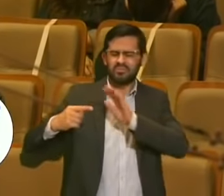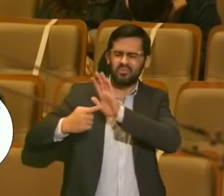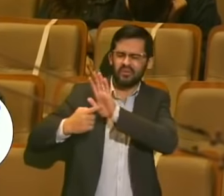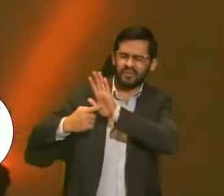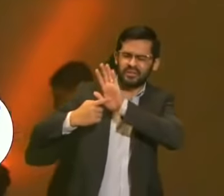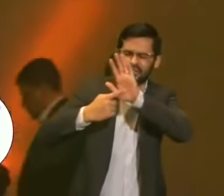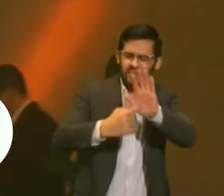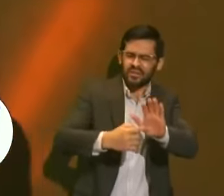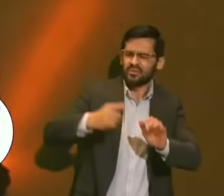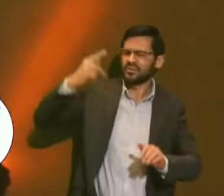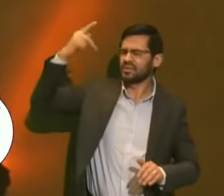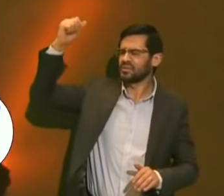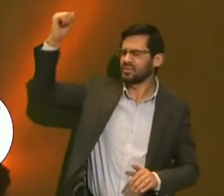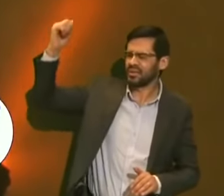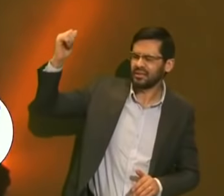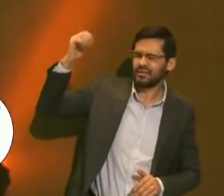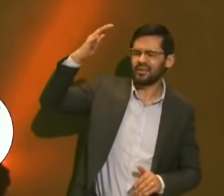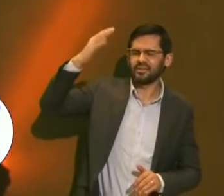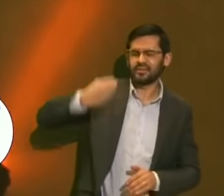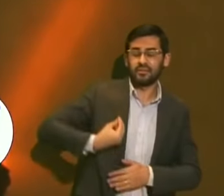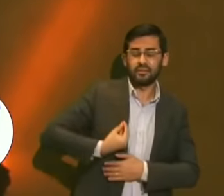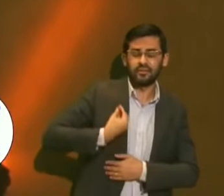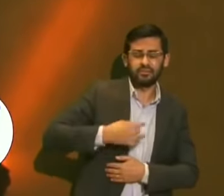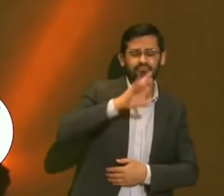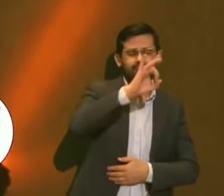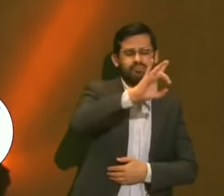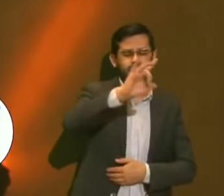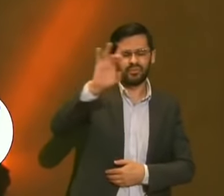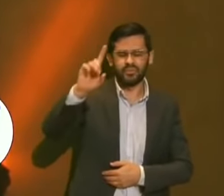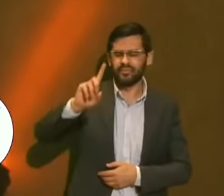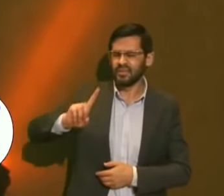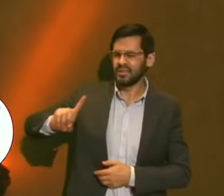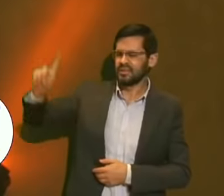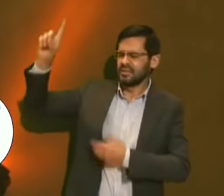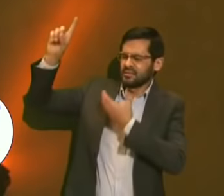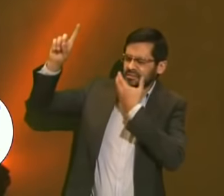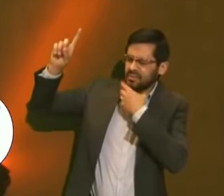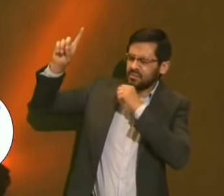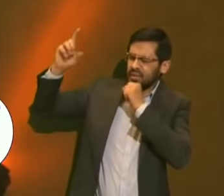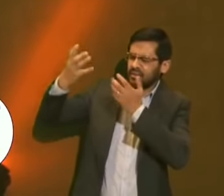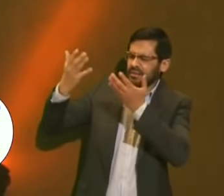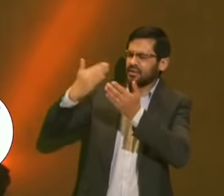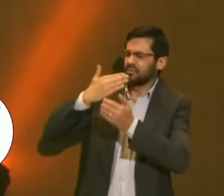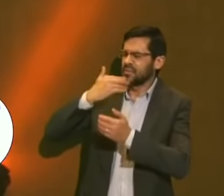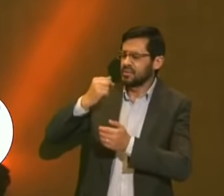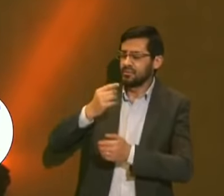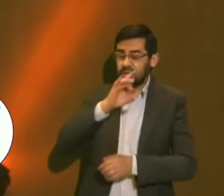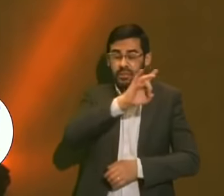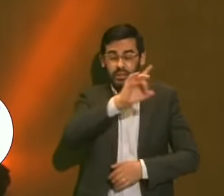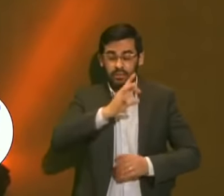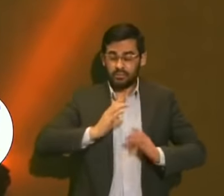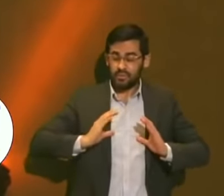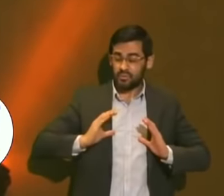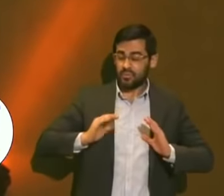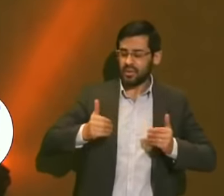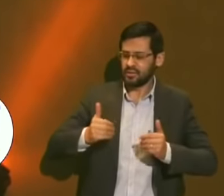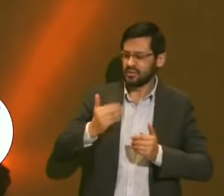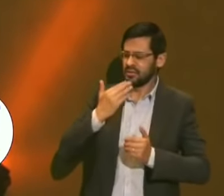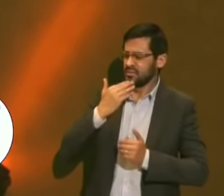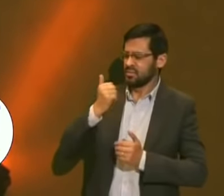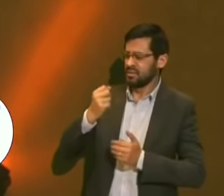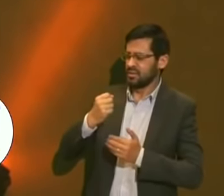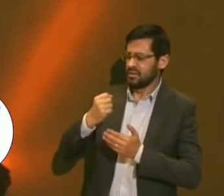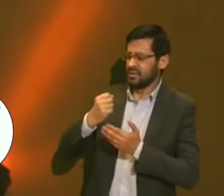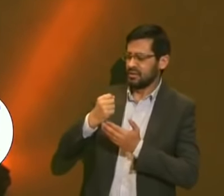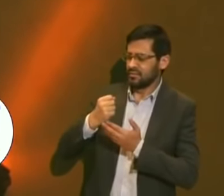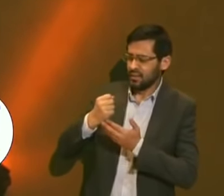manifestação da tua graça na vida deles. E Pai, eu quero te pedir que eles tenham coragem de pedir ajuda, porque a